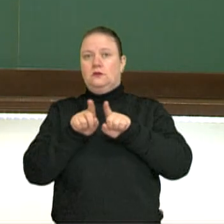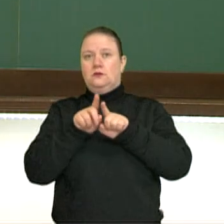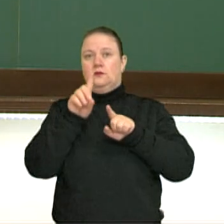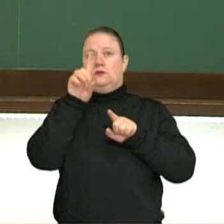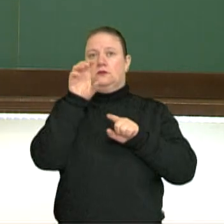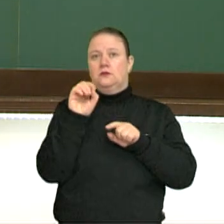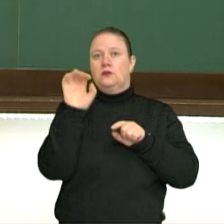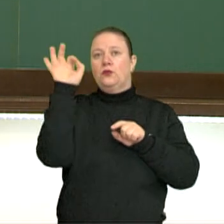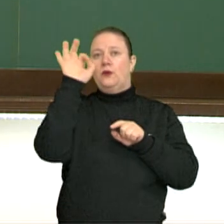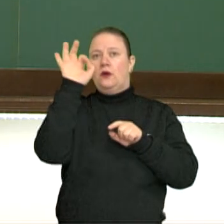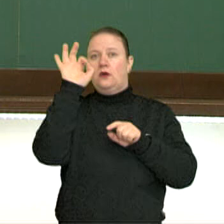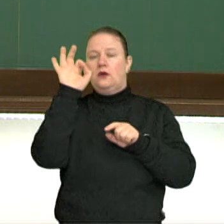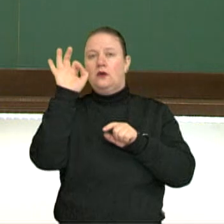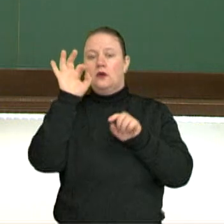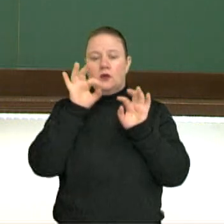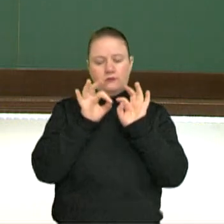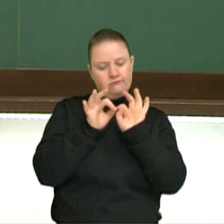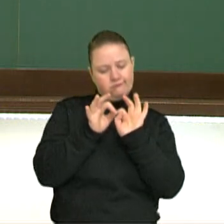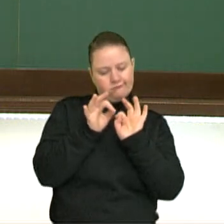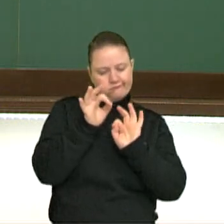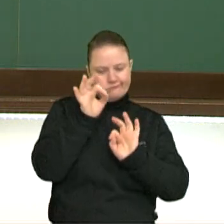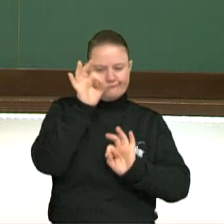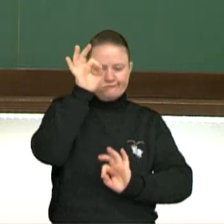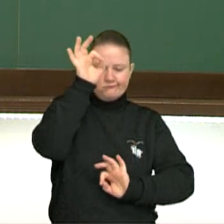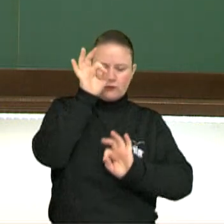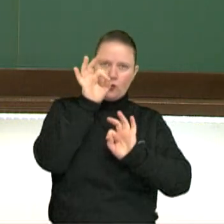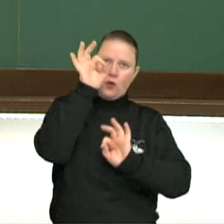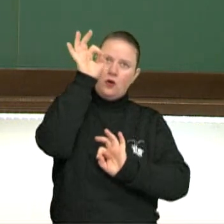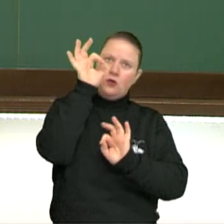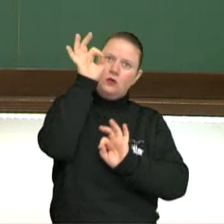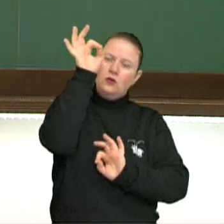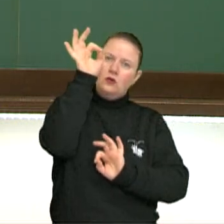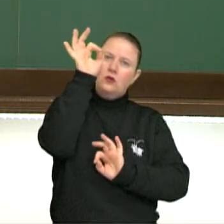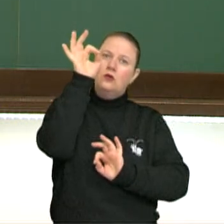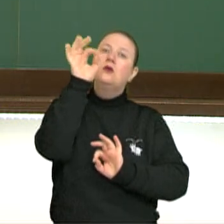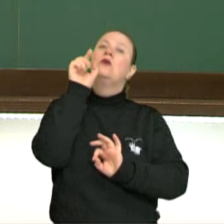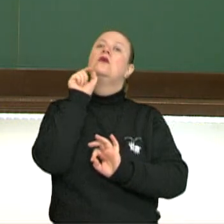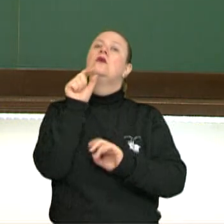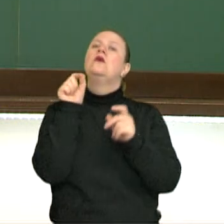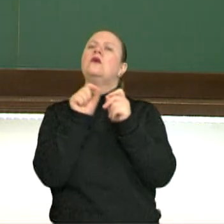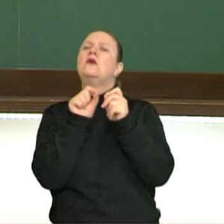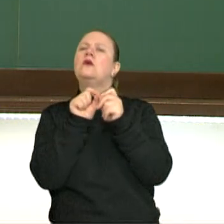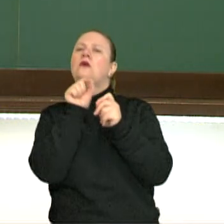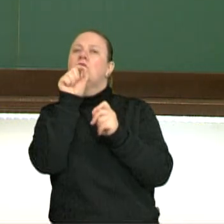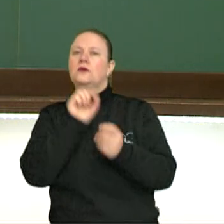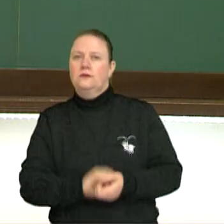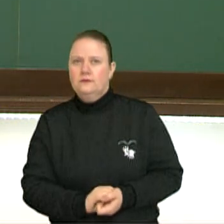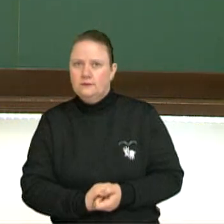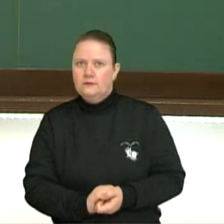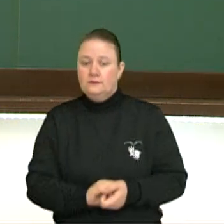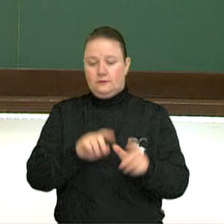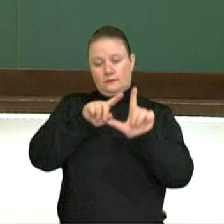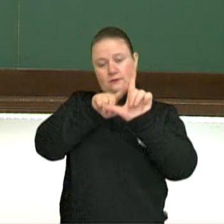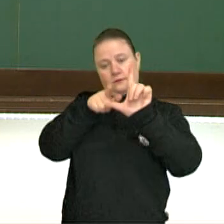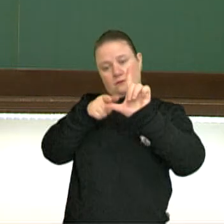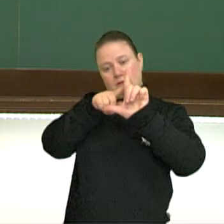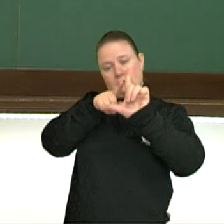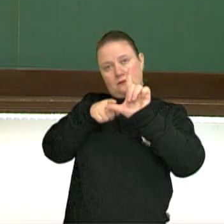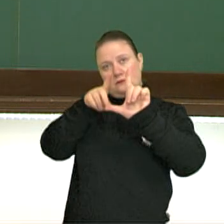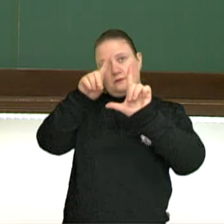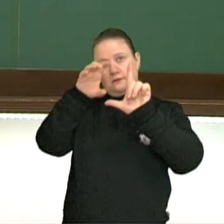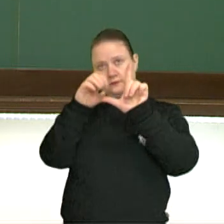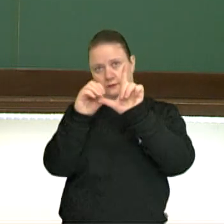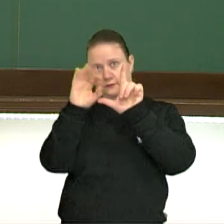graus, é aumentar o tamanho da corda. Então, quando você aumenta o tamanho da corda, certo? Você mantém o ângulo máximo de 10 graus, então ele dá